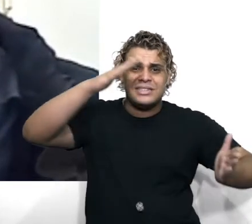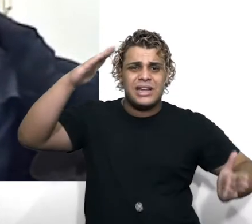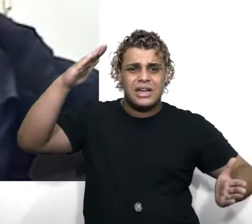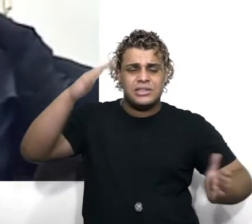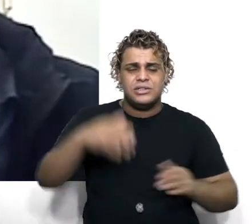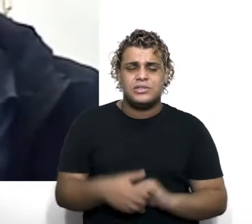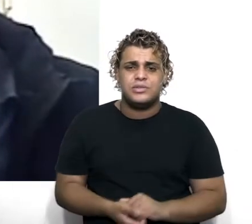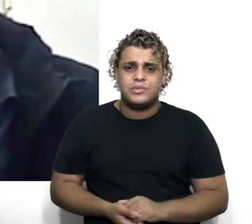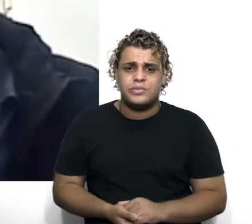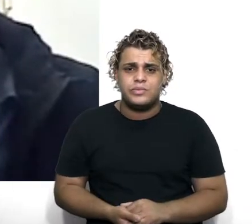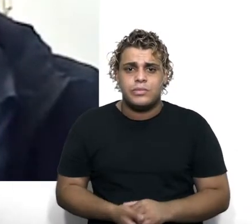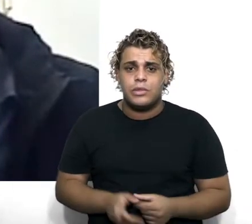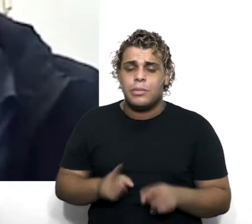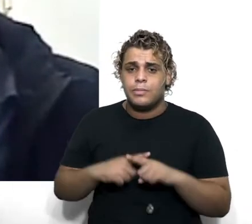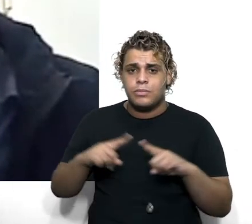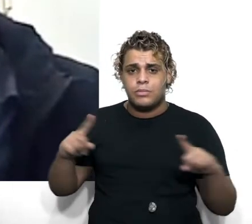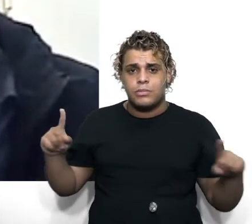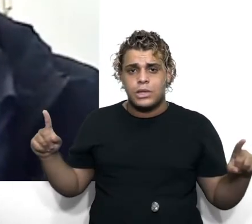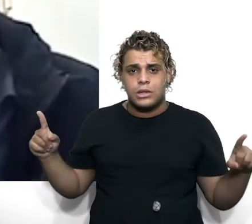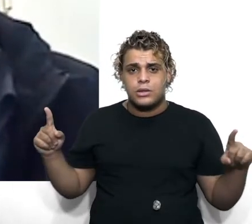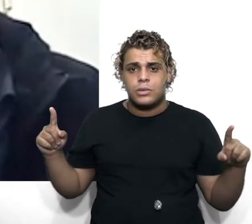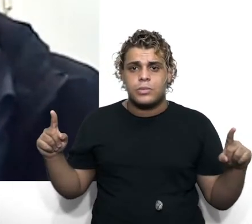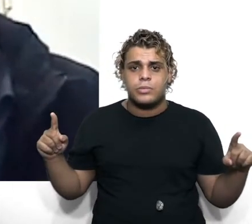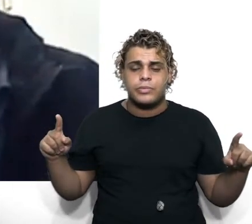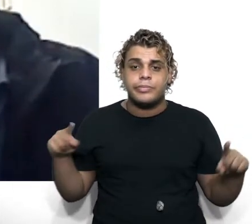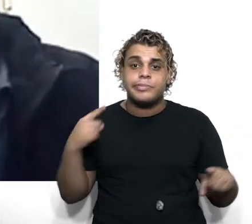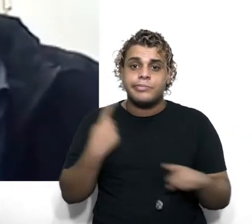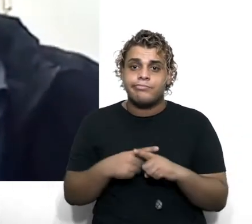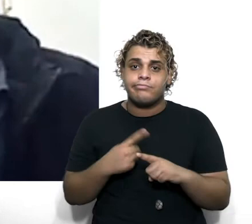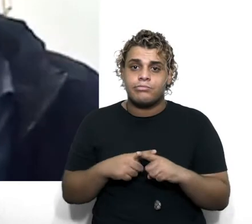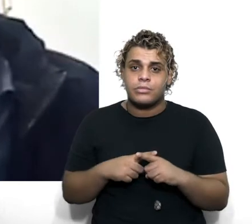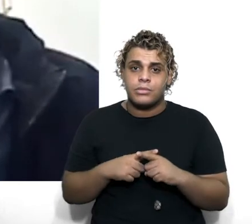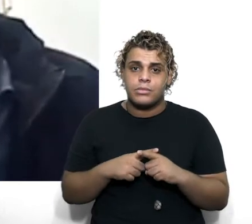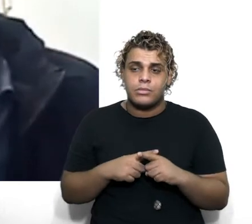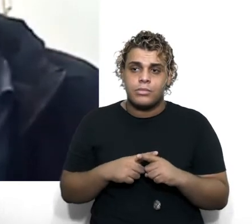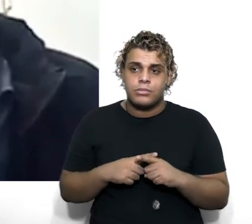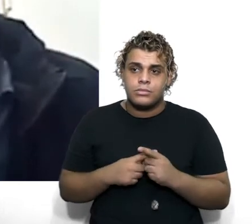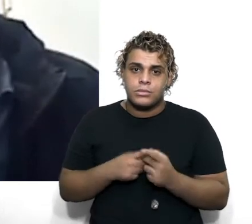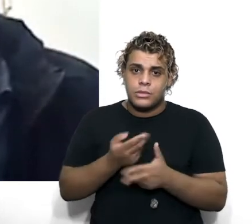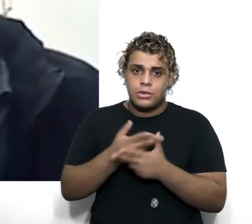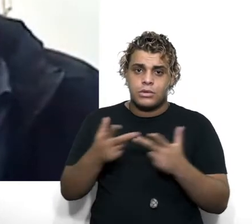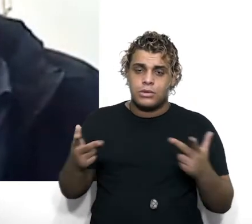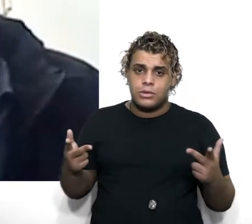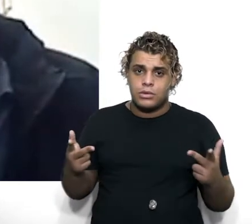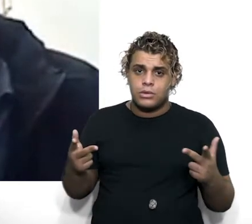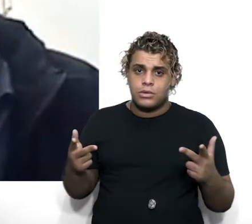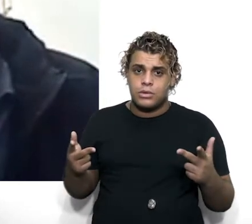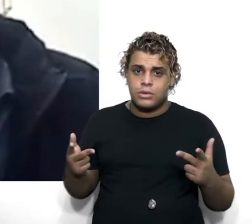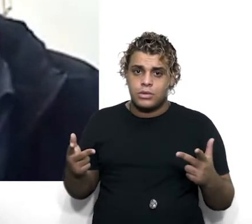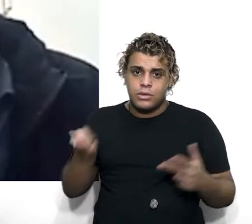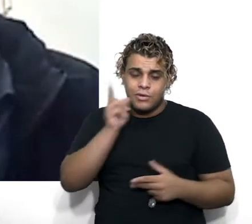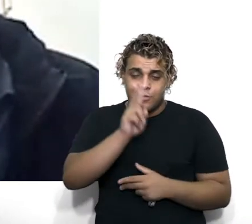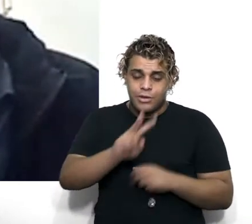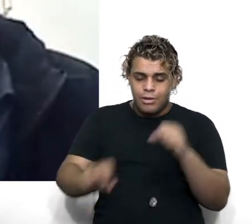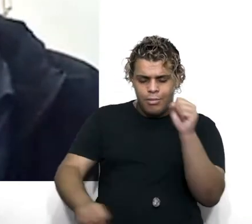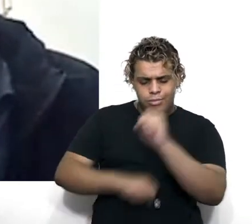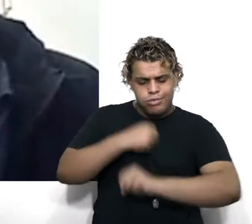mas porque coisas que eu via como como